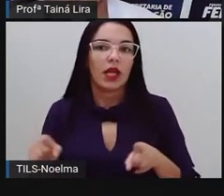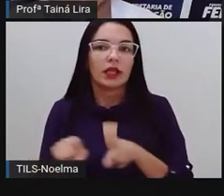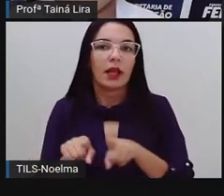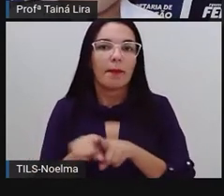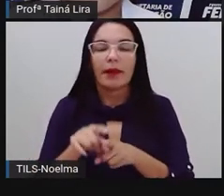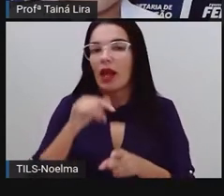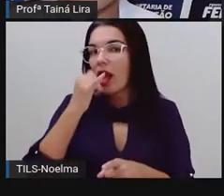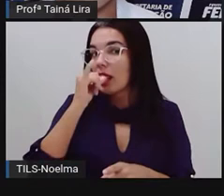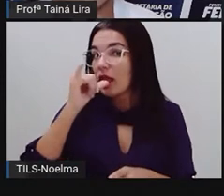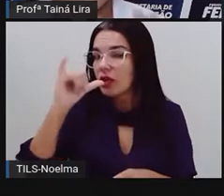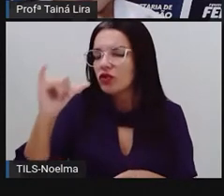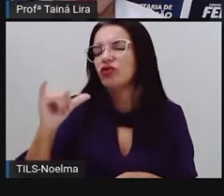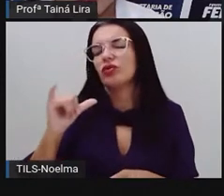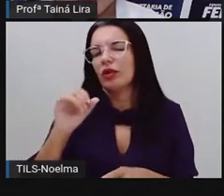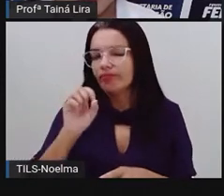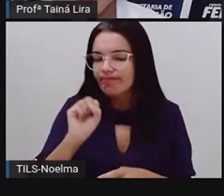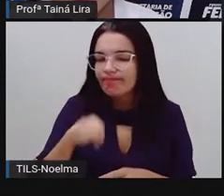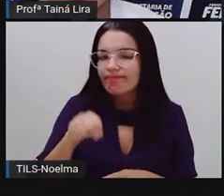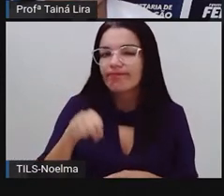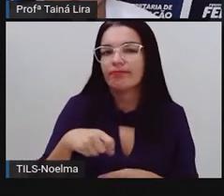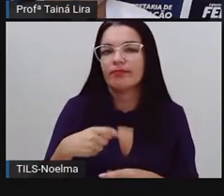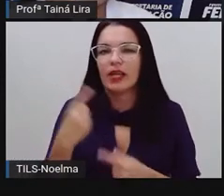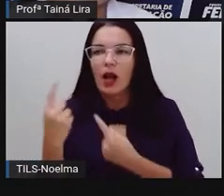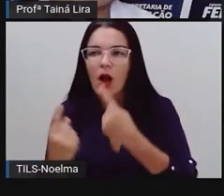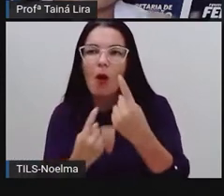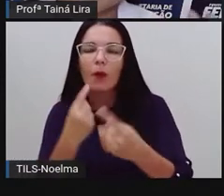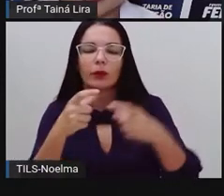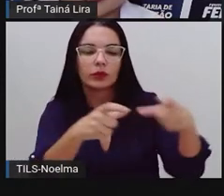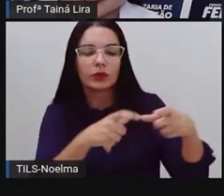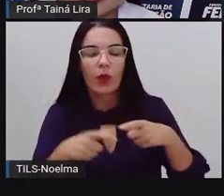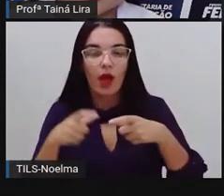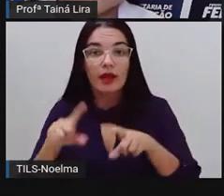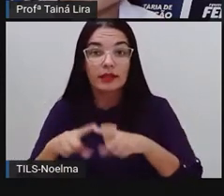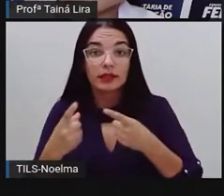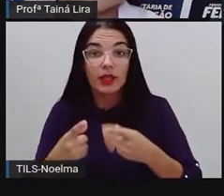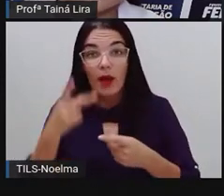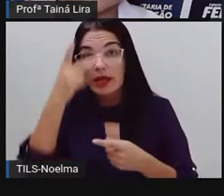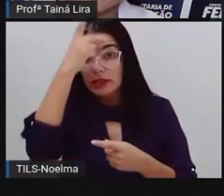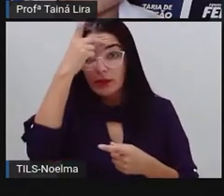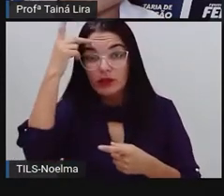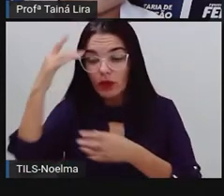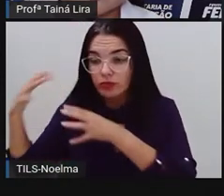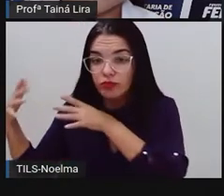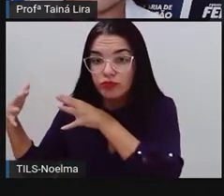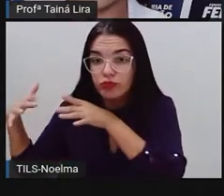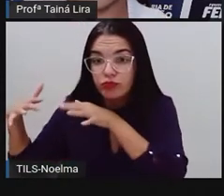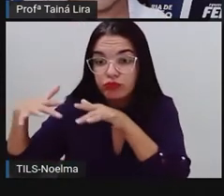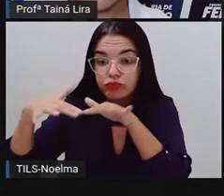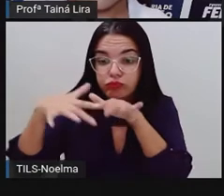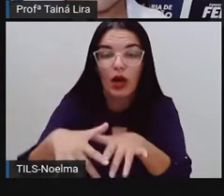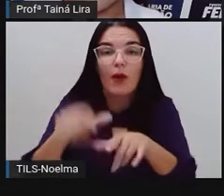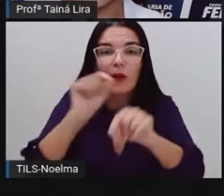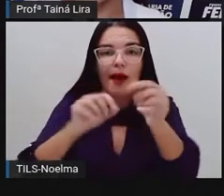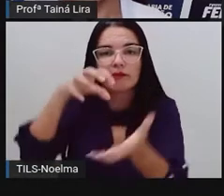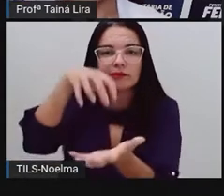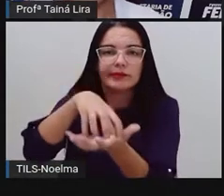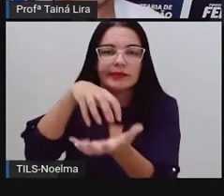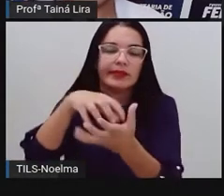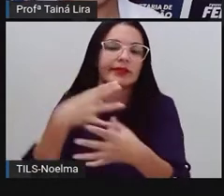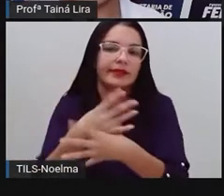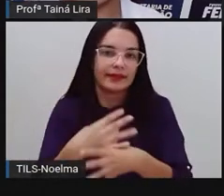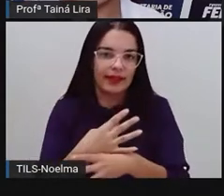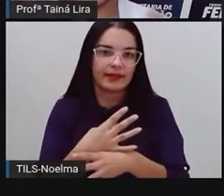ter energia elétrica e aí as pessoas precisam vir para cidade para fazer né é alguns serviços agora